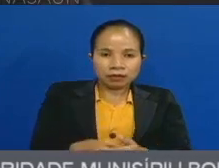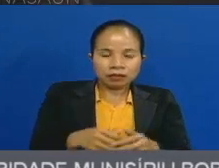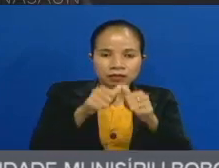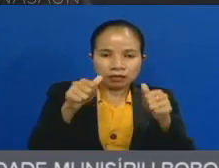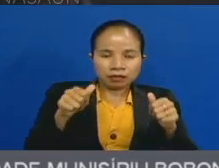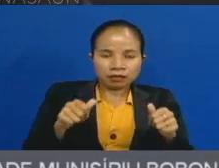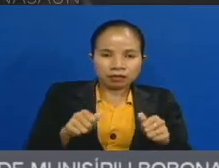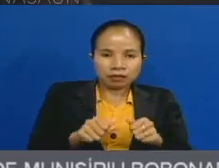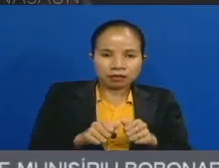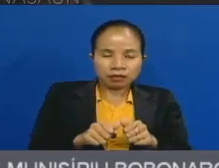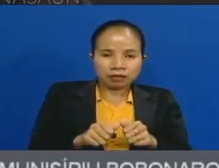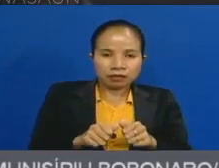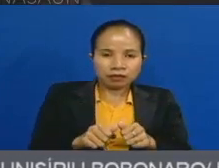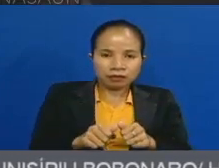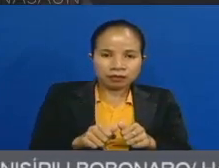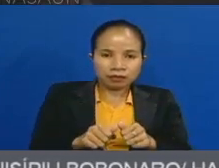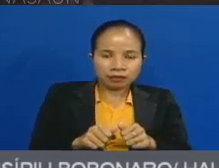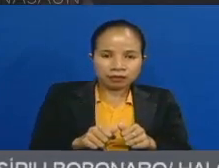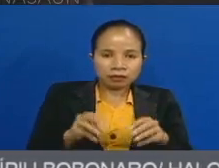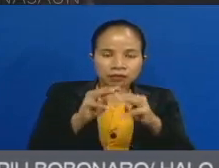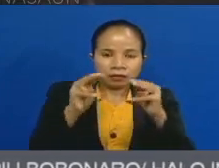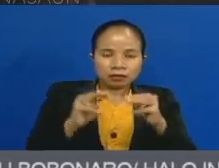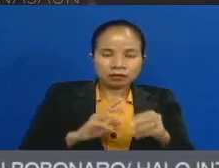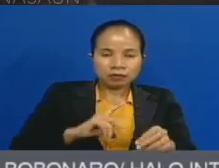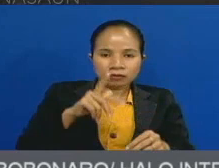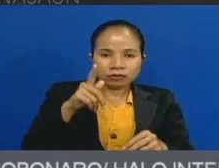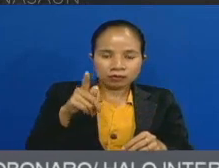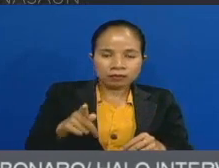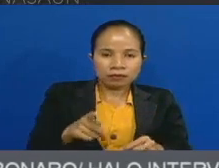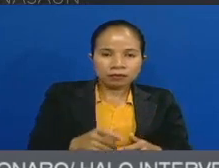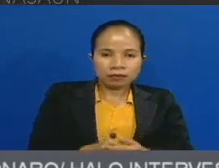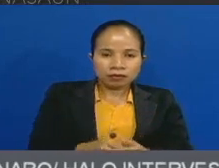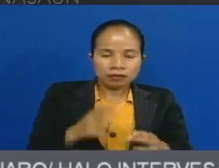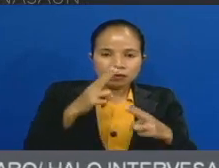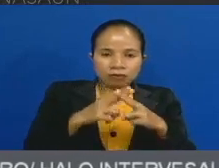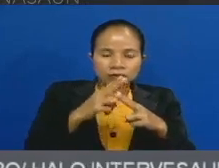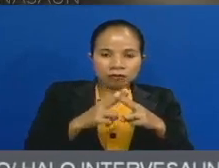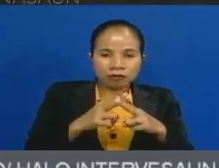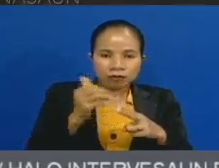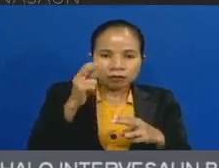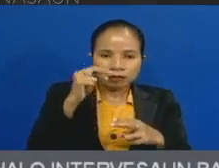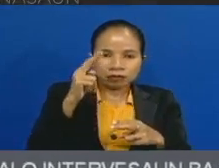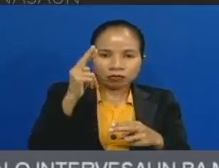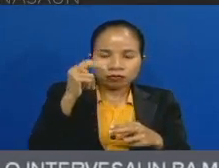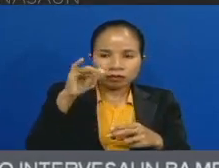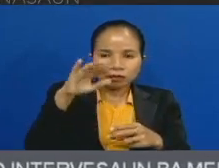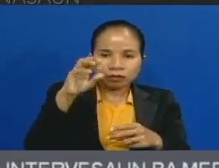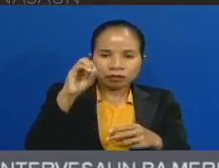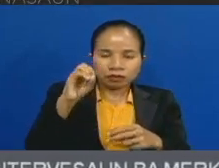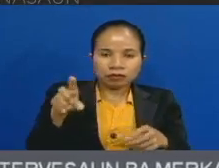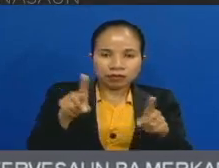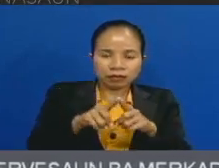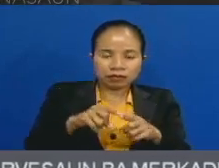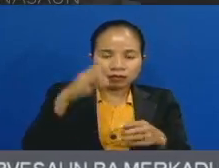aldeia Popochau Veru suku Tutuala munisipu Lauteng Onaram batizado Antonino Santana, mudar o